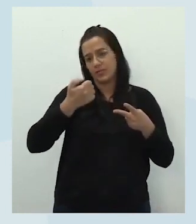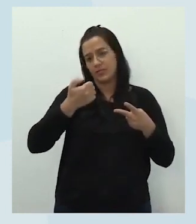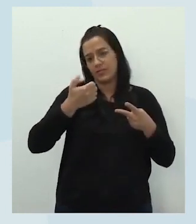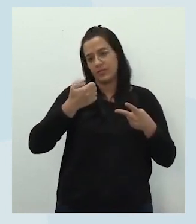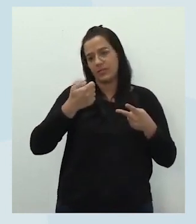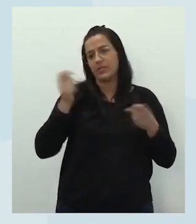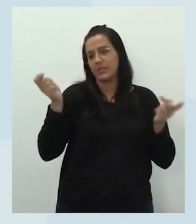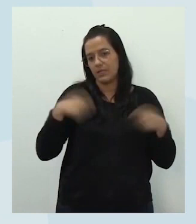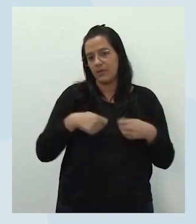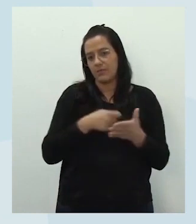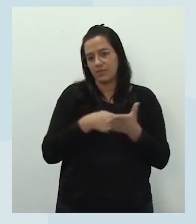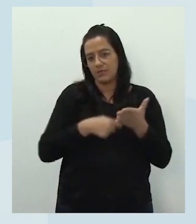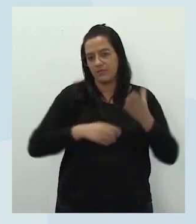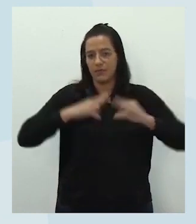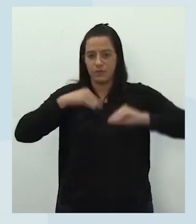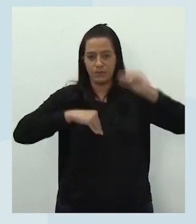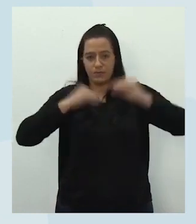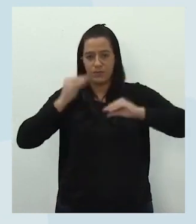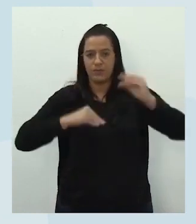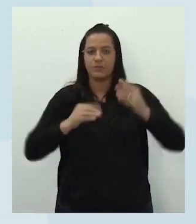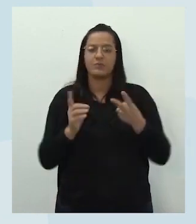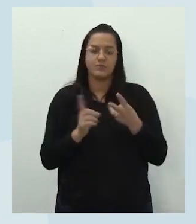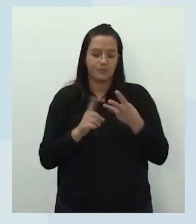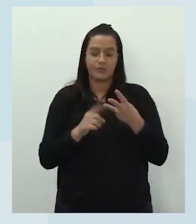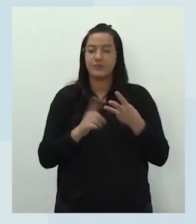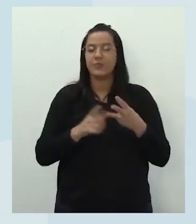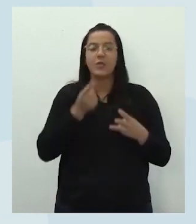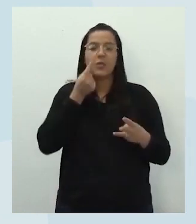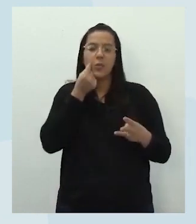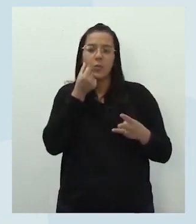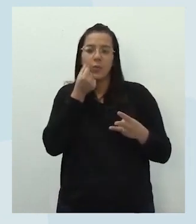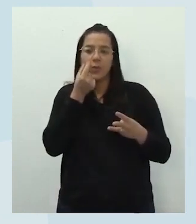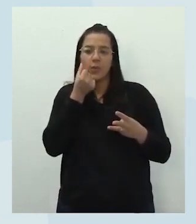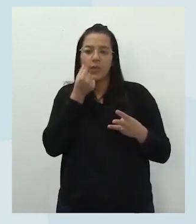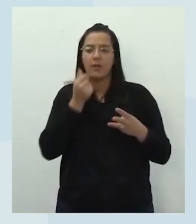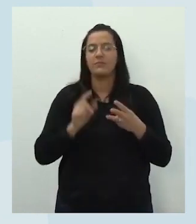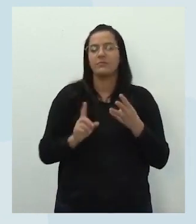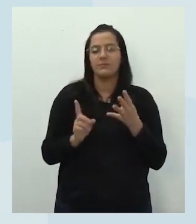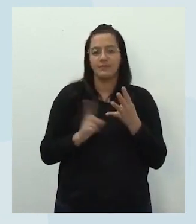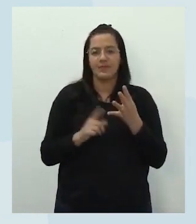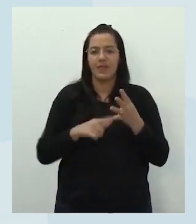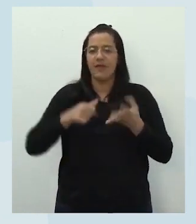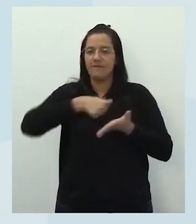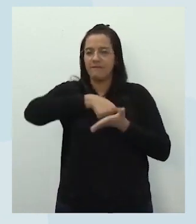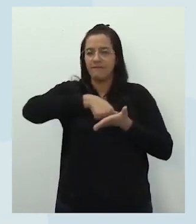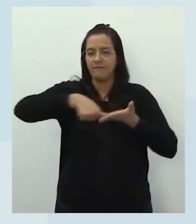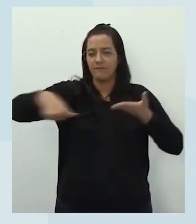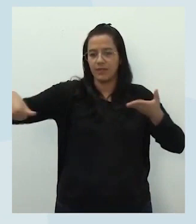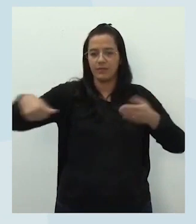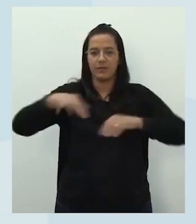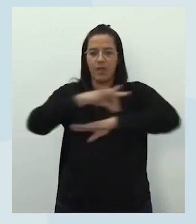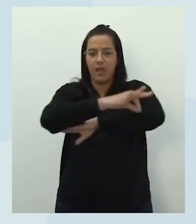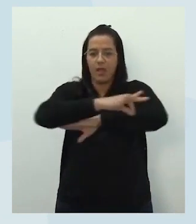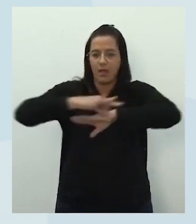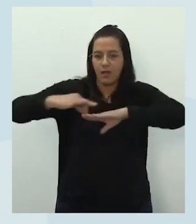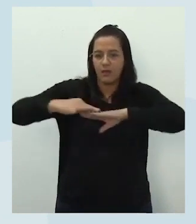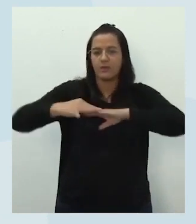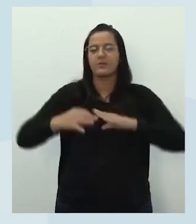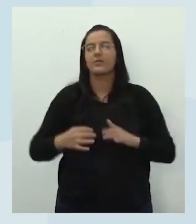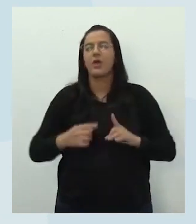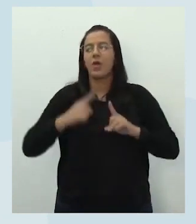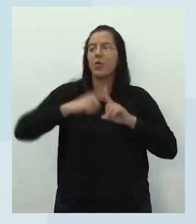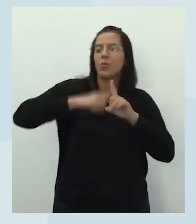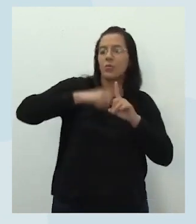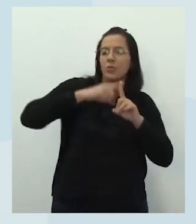plástico, um lápis bem apontado ou compasso, fita adesiva, régua,